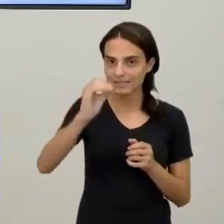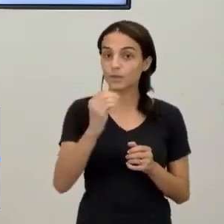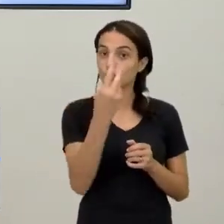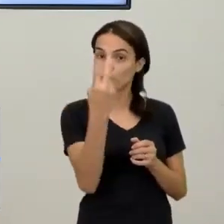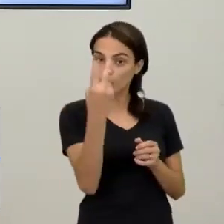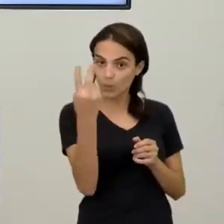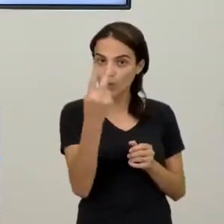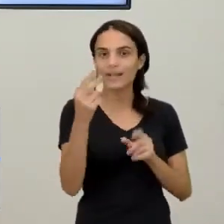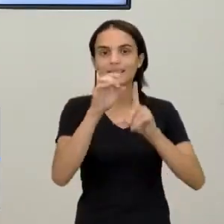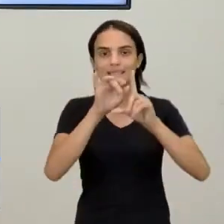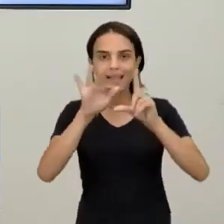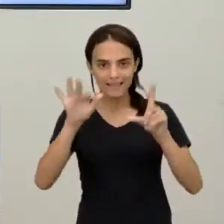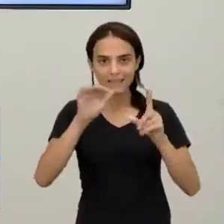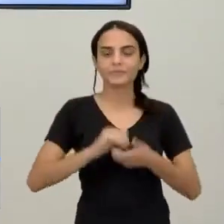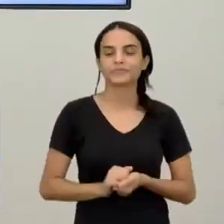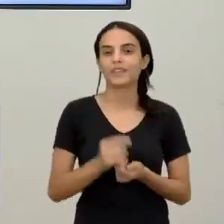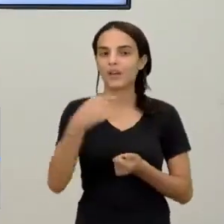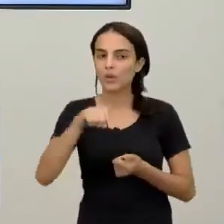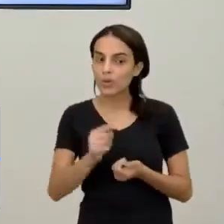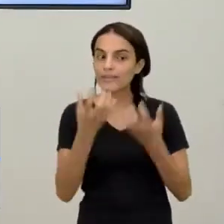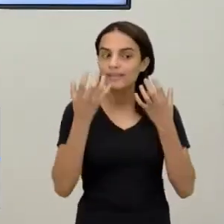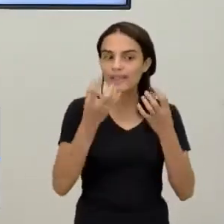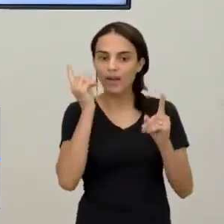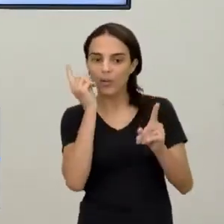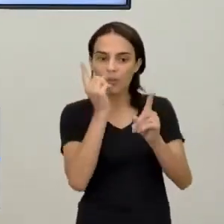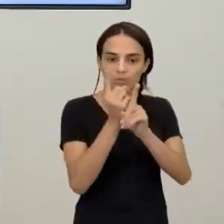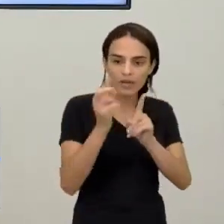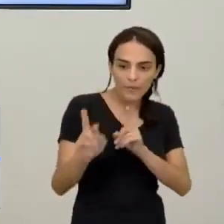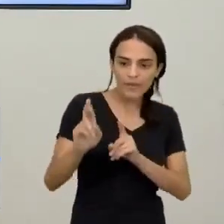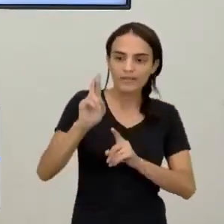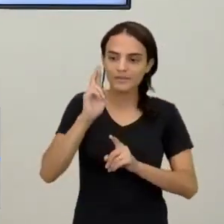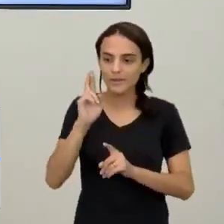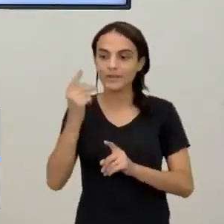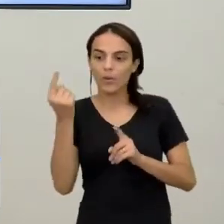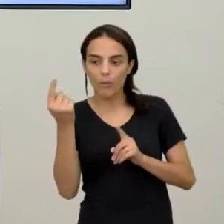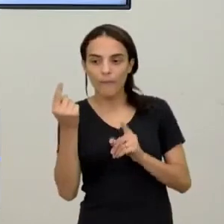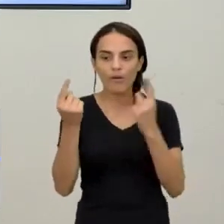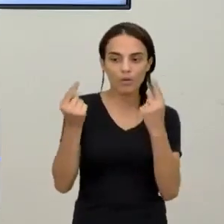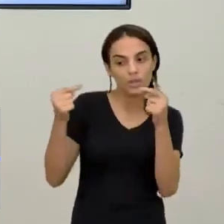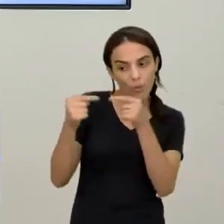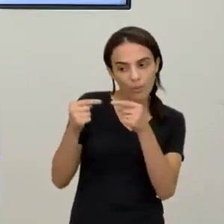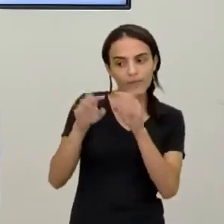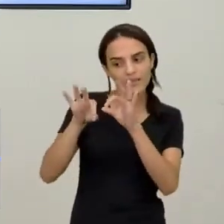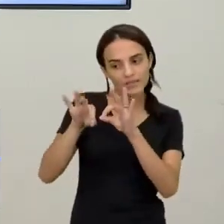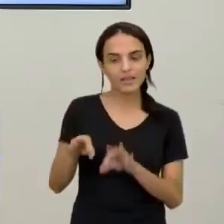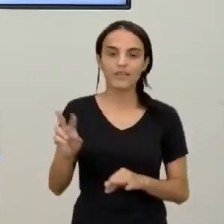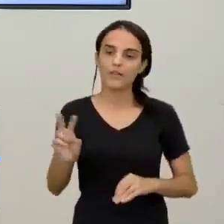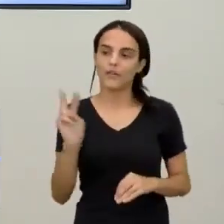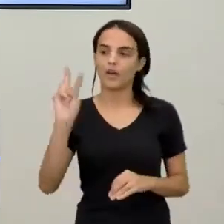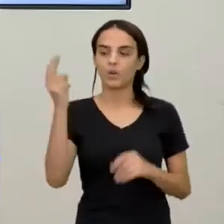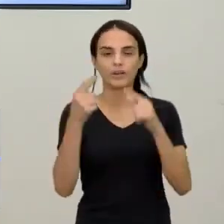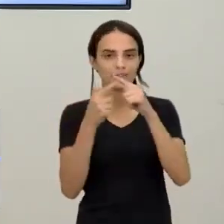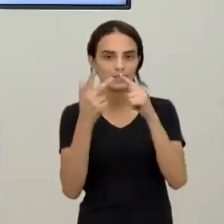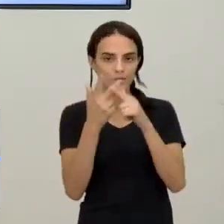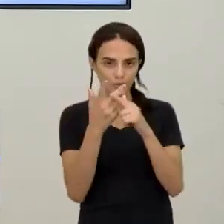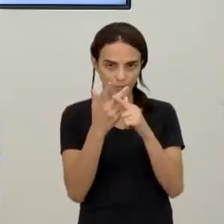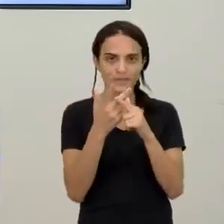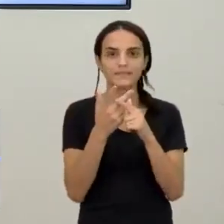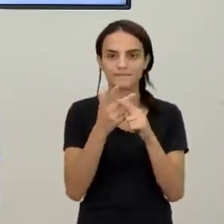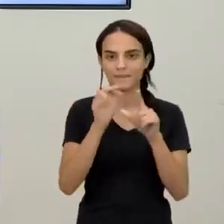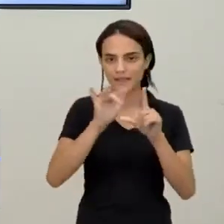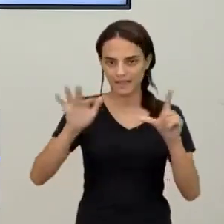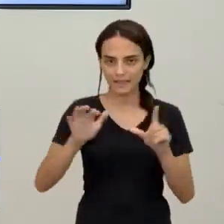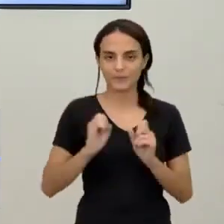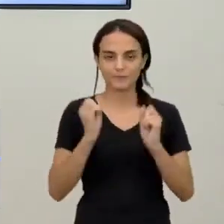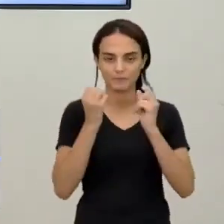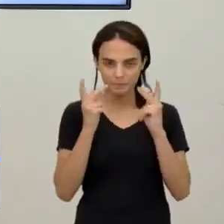letras, né? E aí a gente quer achar uma resposta que sirva tanto para uma equação quanto para outra e que tenha o valor dessas duas letras, tá bom? Esse é o